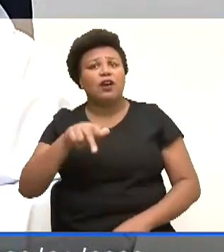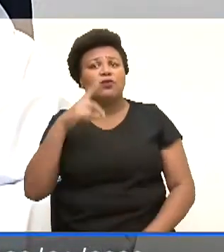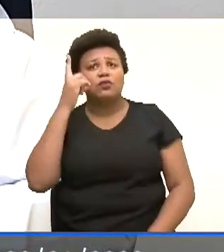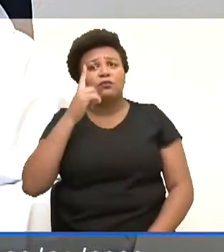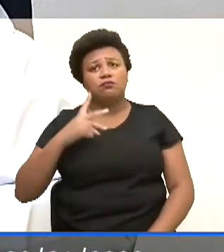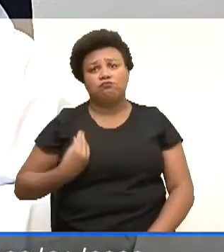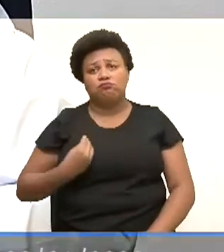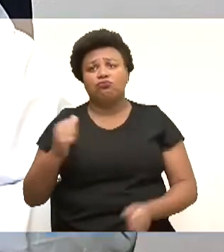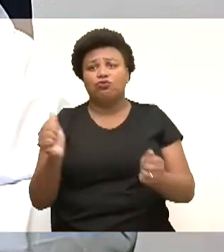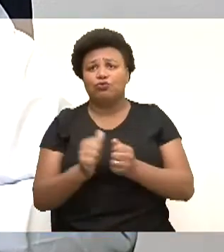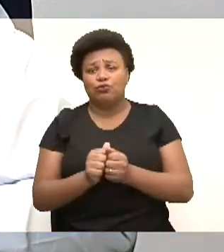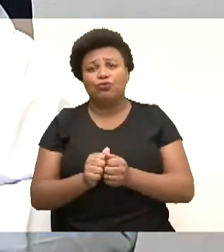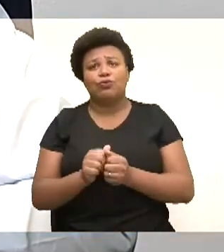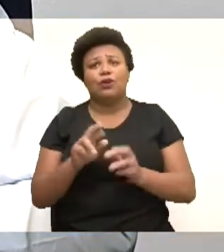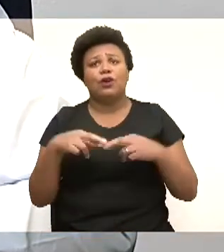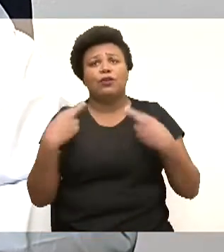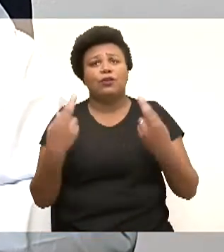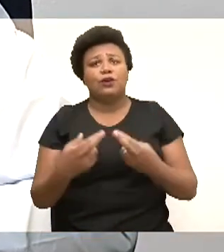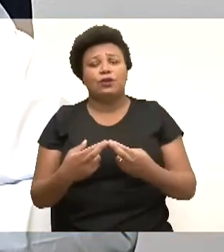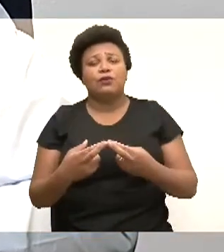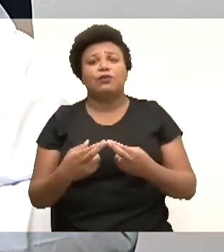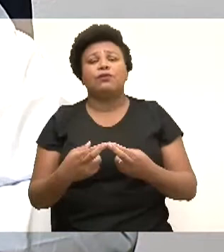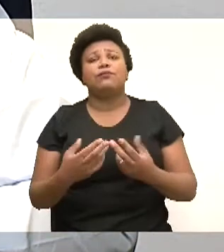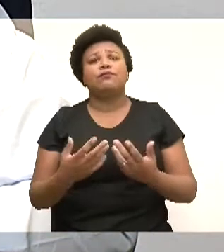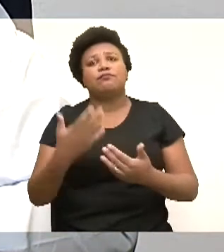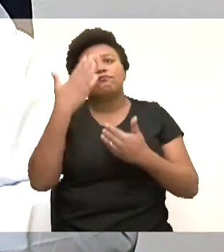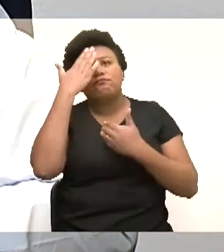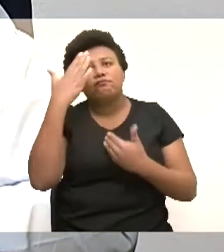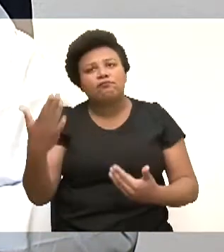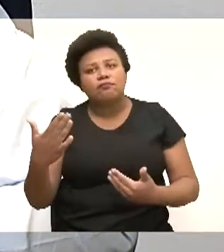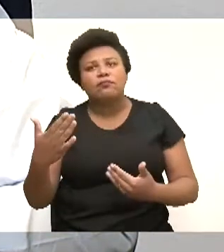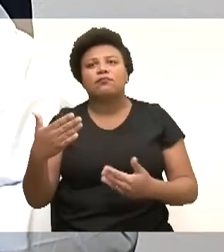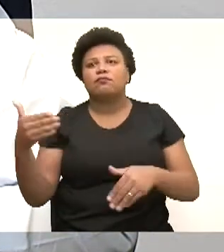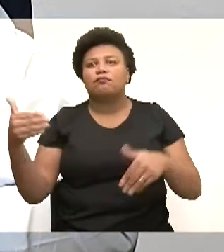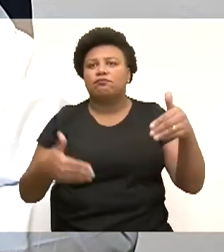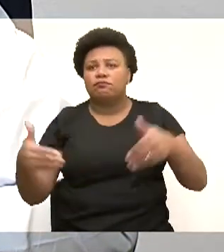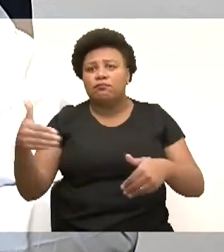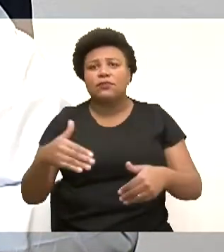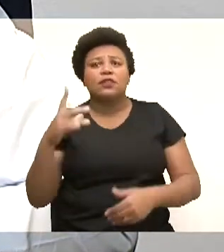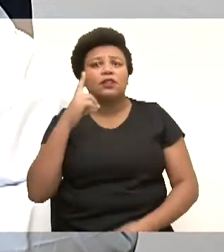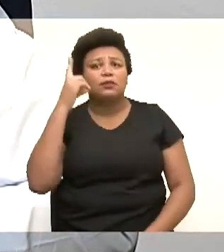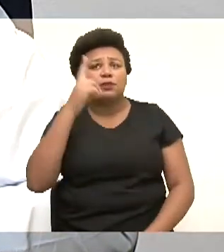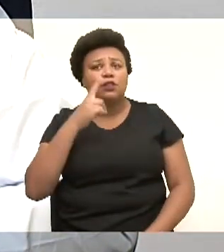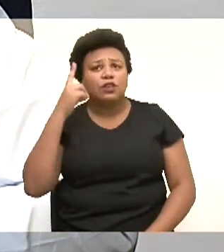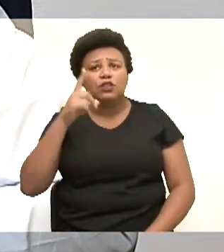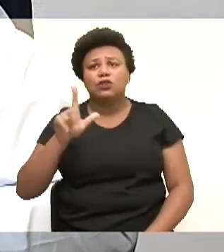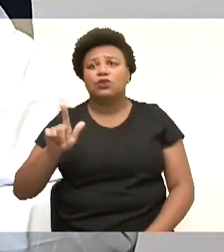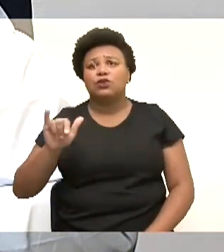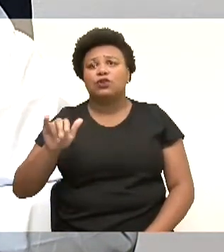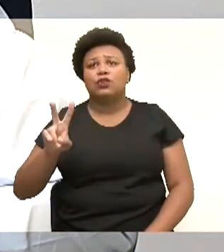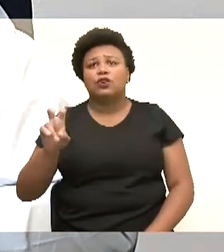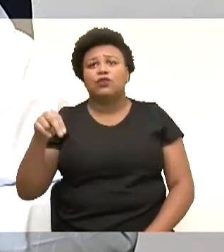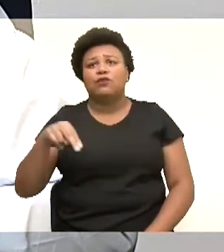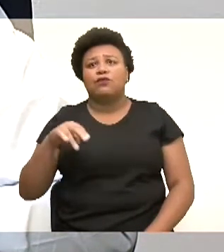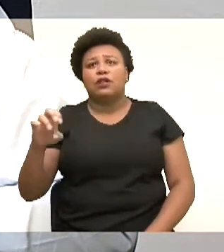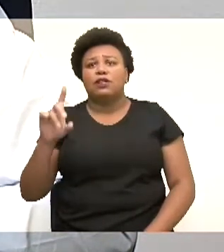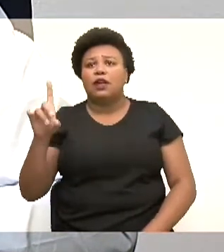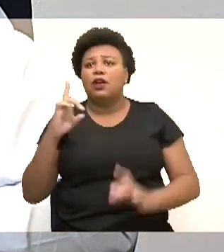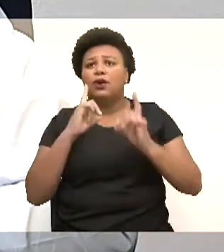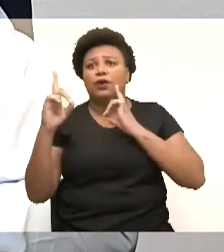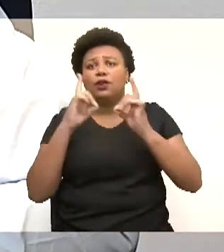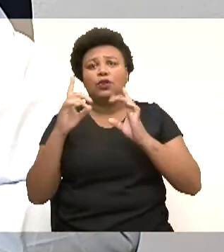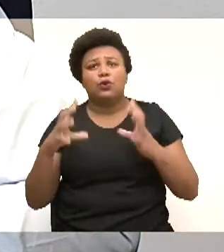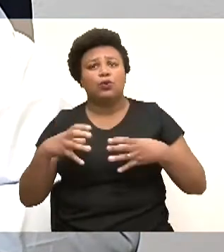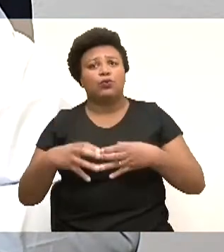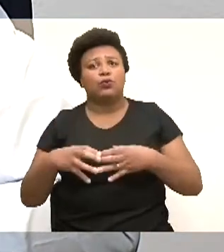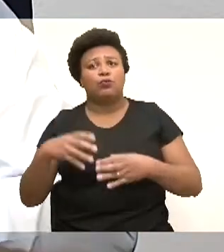também. Viana, presidente. Agradecer a presença aqui do deputado Giovanni Cherini, que é o coordenador da bancada